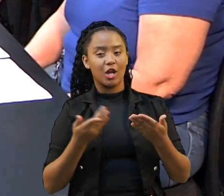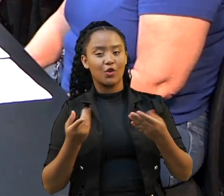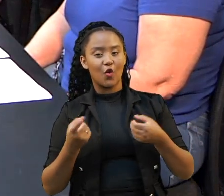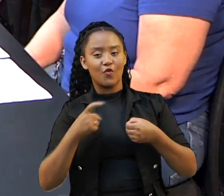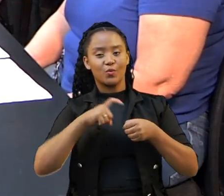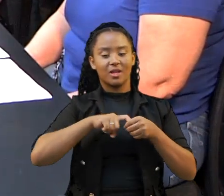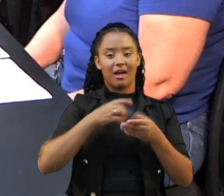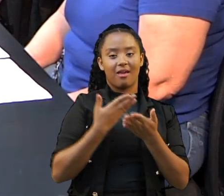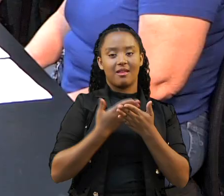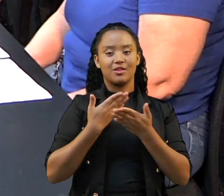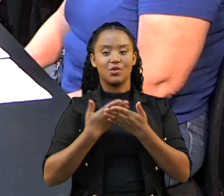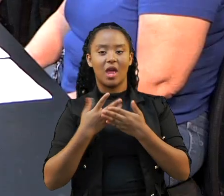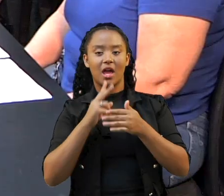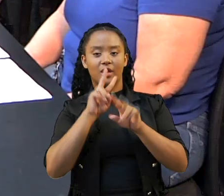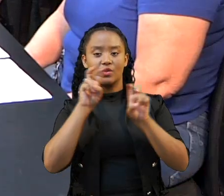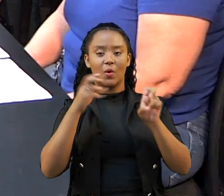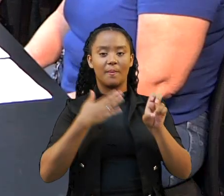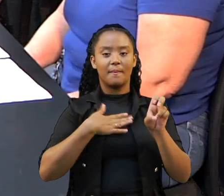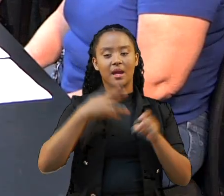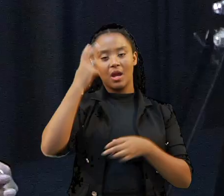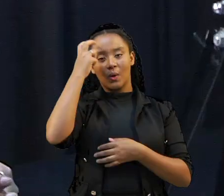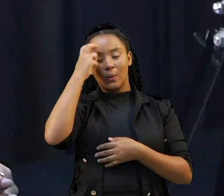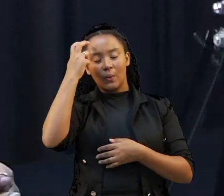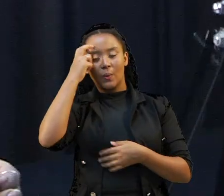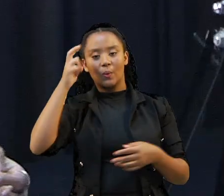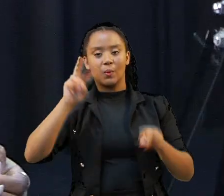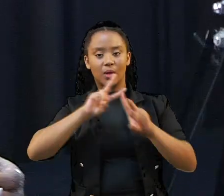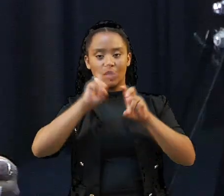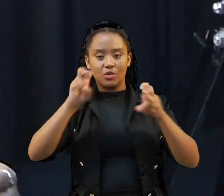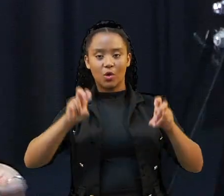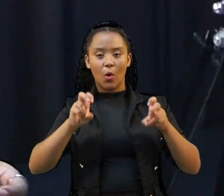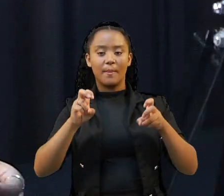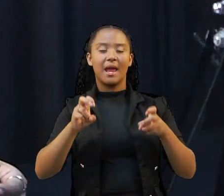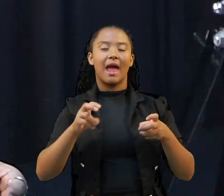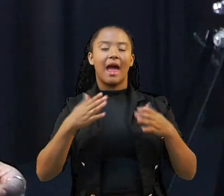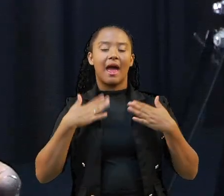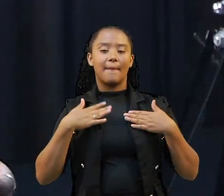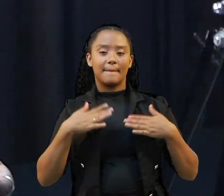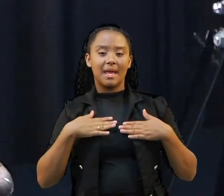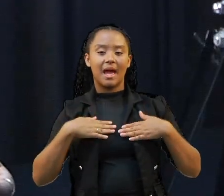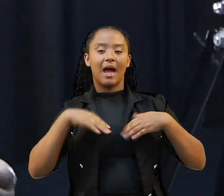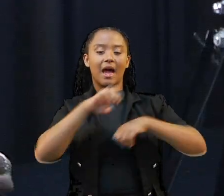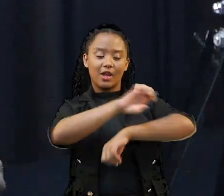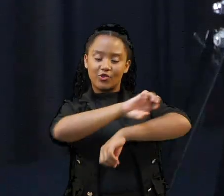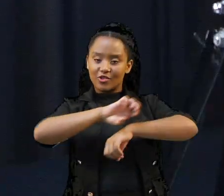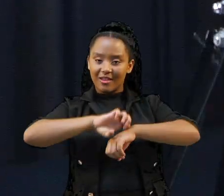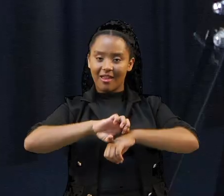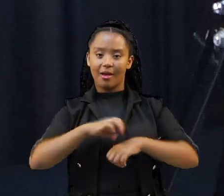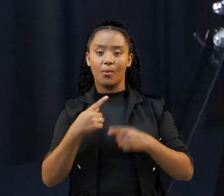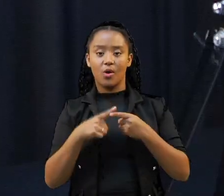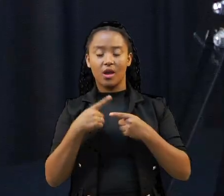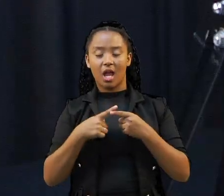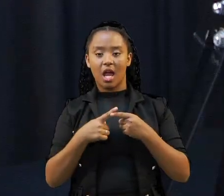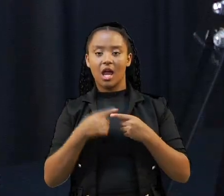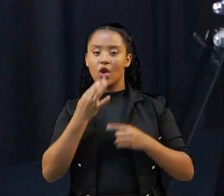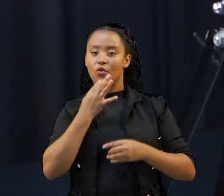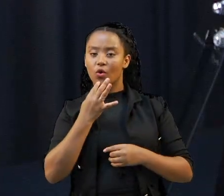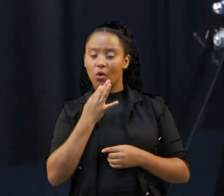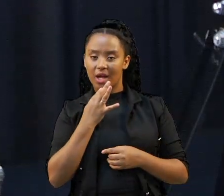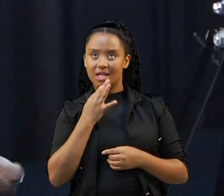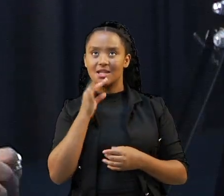da minha cultura, essa retomada da minha etnia, né? Eu vim conhecer,